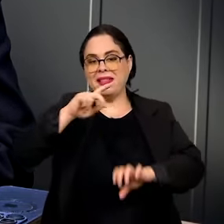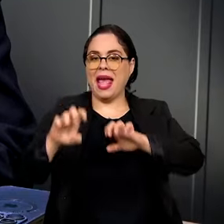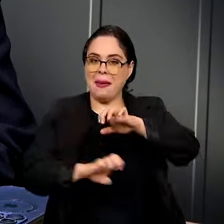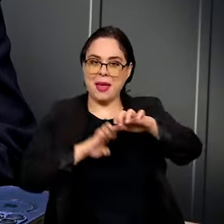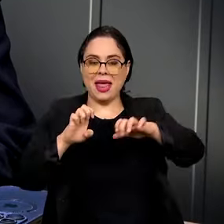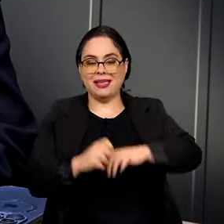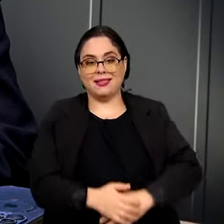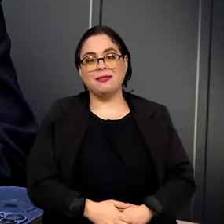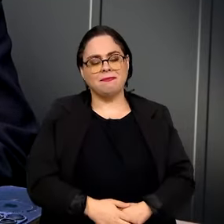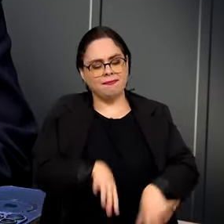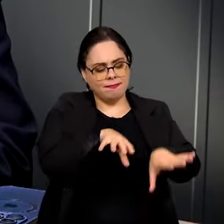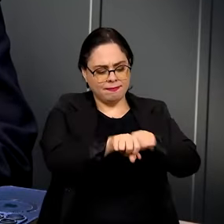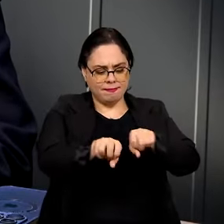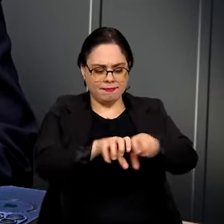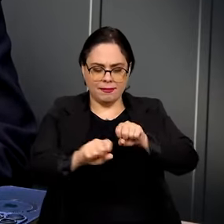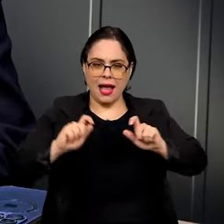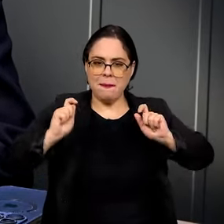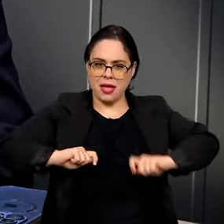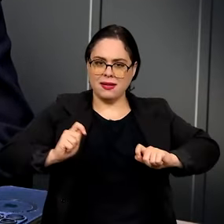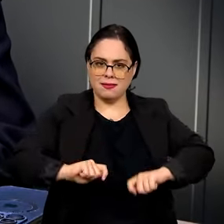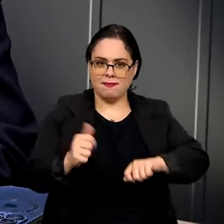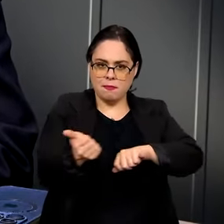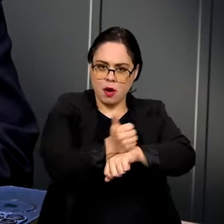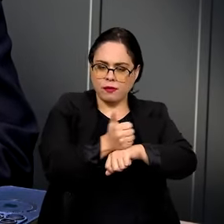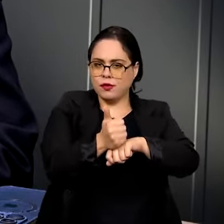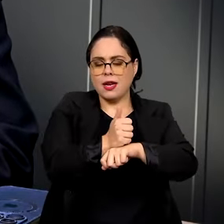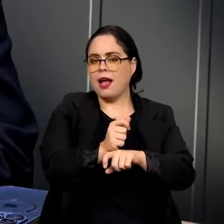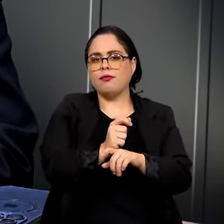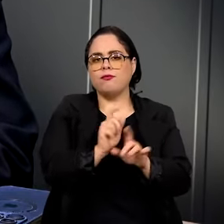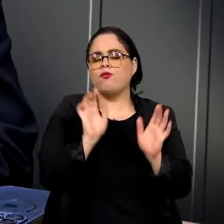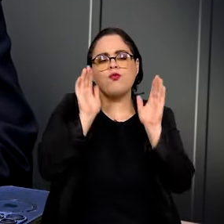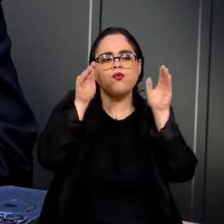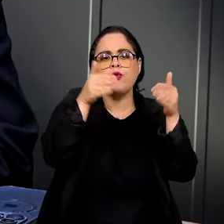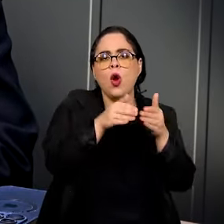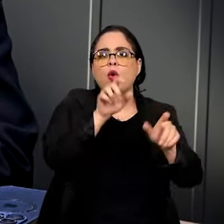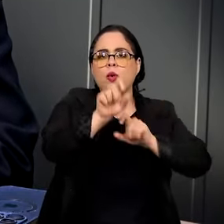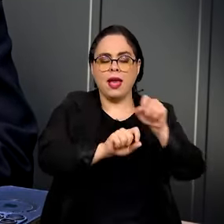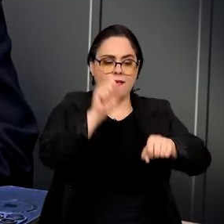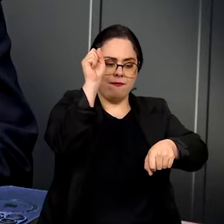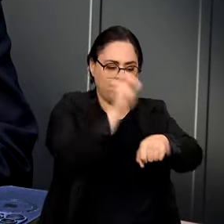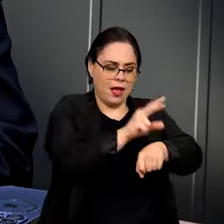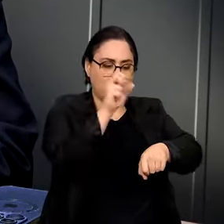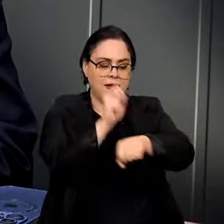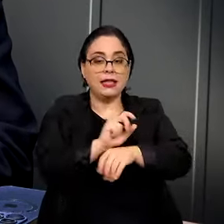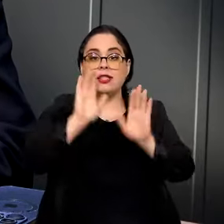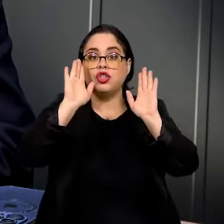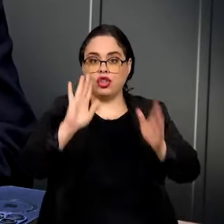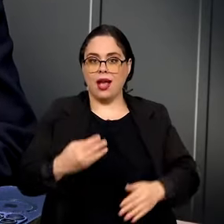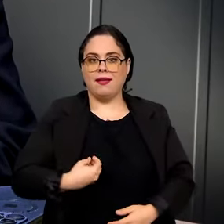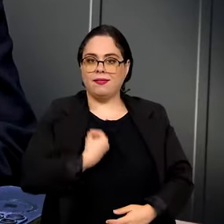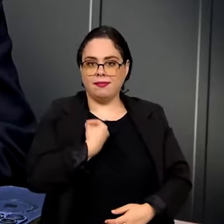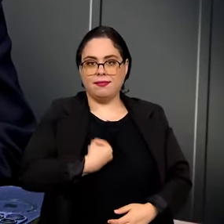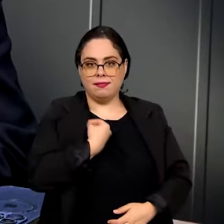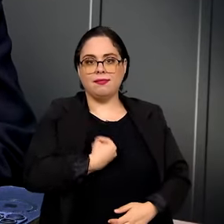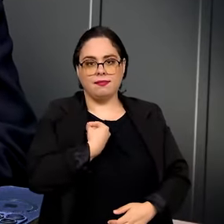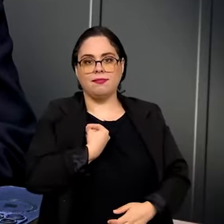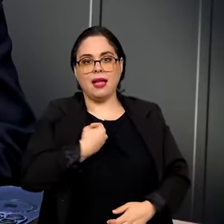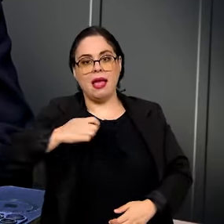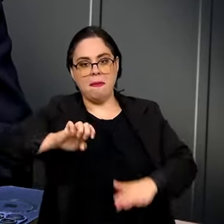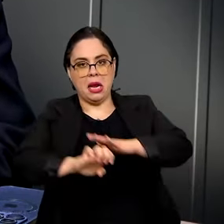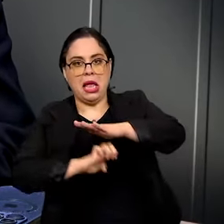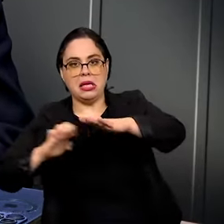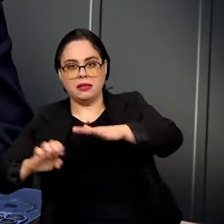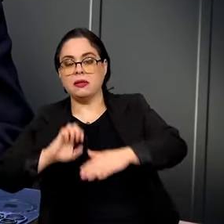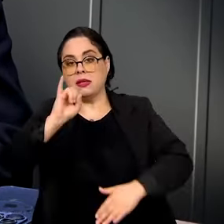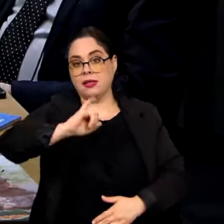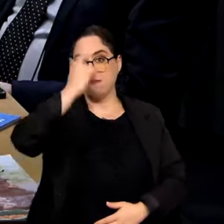Bolsa Família e essa capacitação e qualificação profissional ela é voltada para as vagas disponíveis